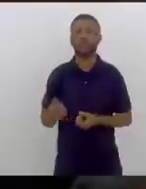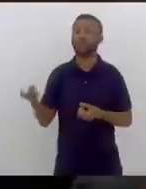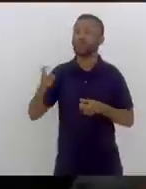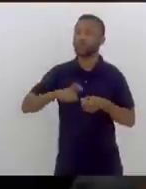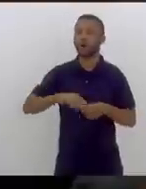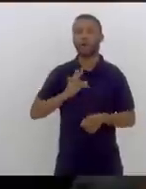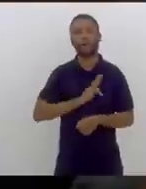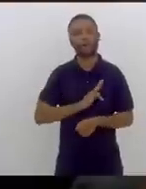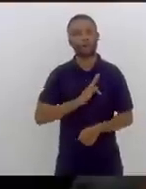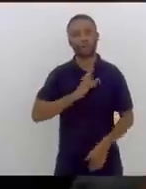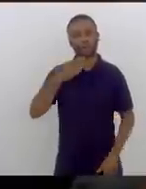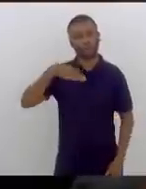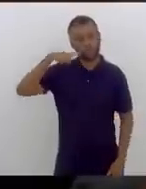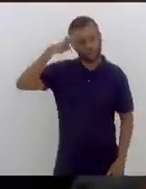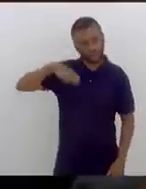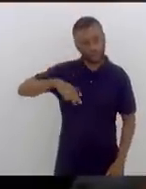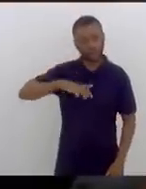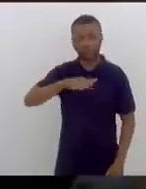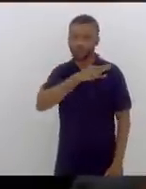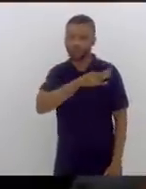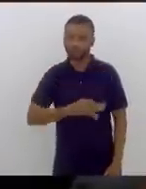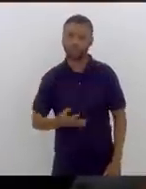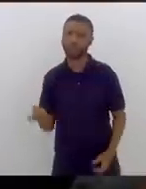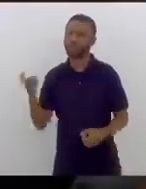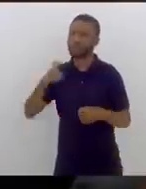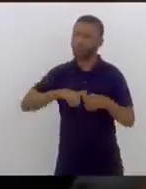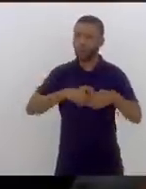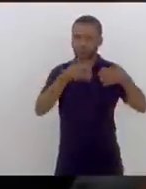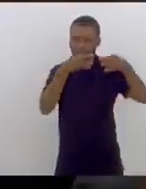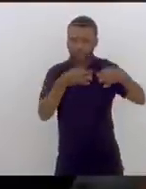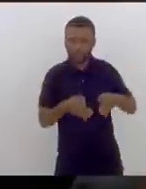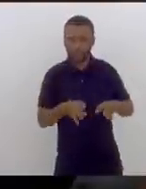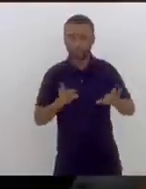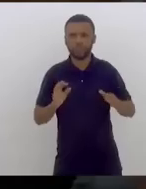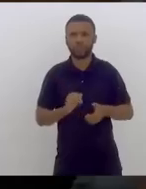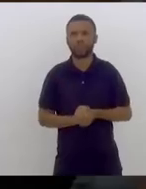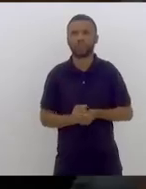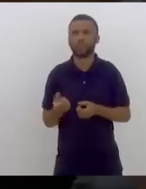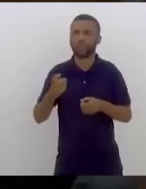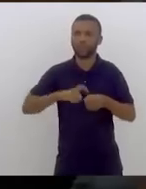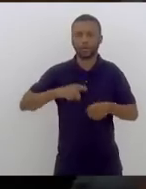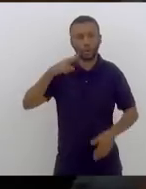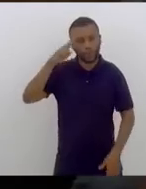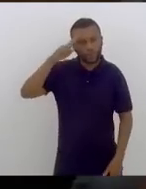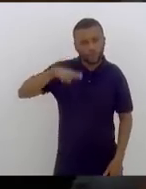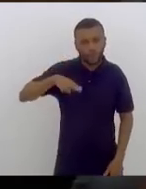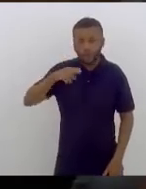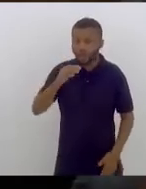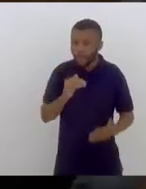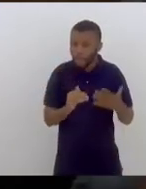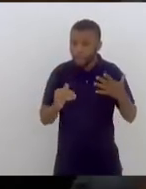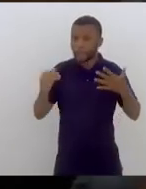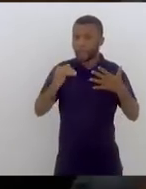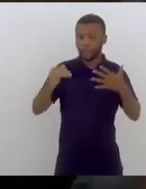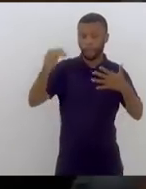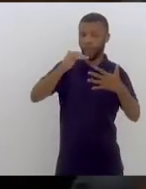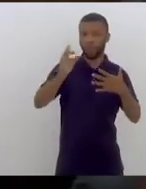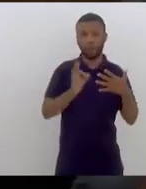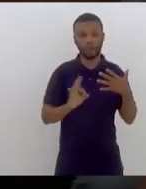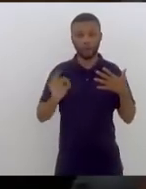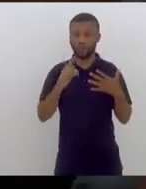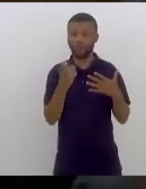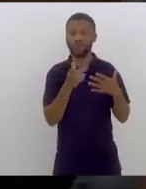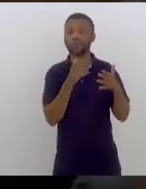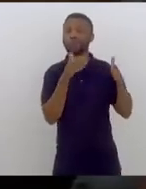polícia militar ele teve a sua dignidade restaurada né voltou como soldado não foi promovido E aí a gente não